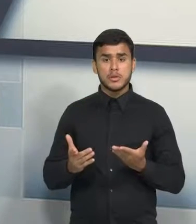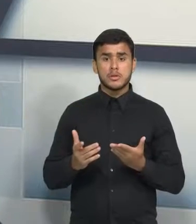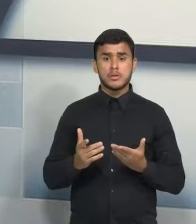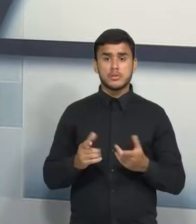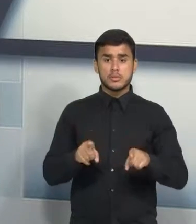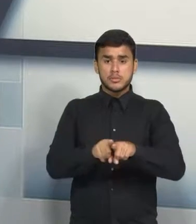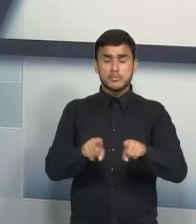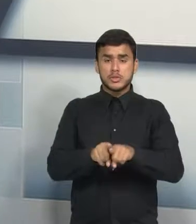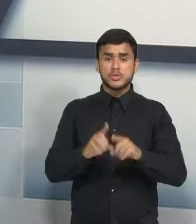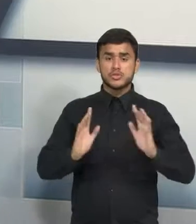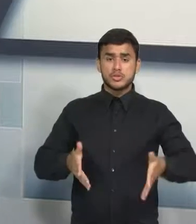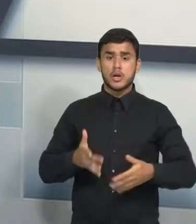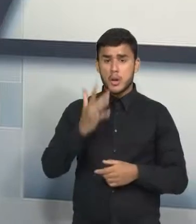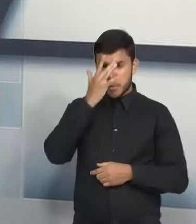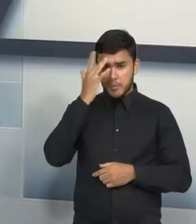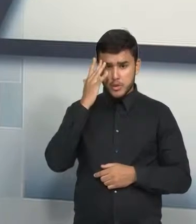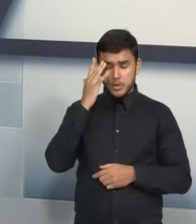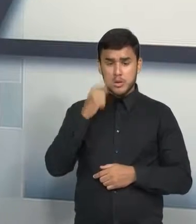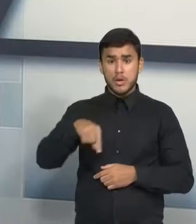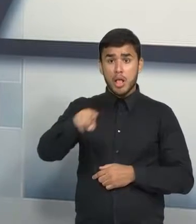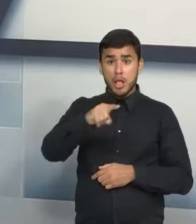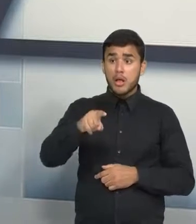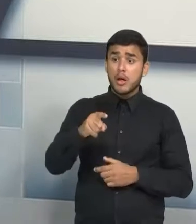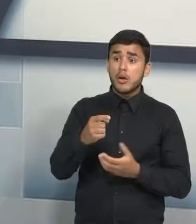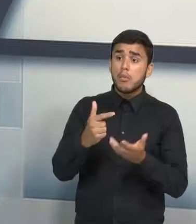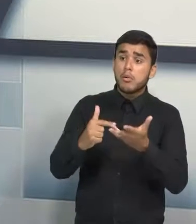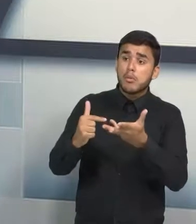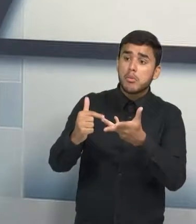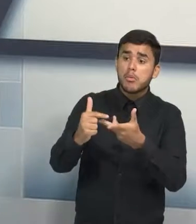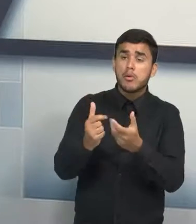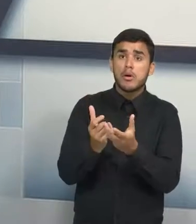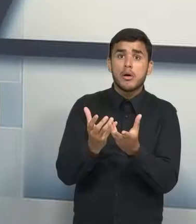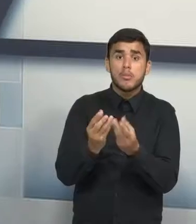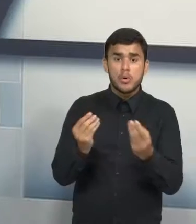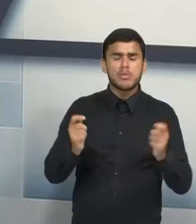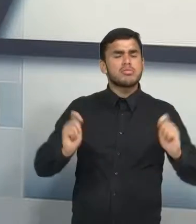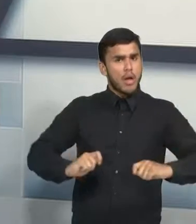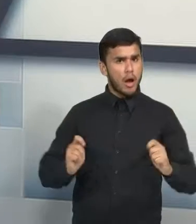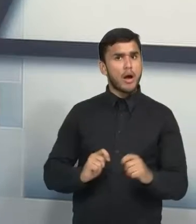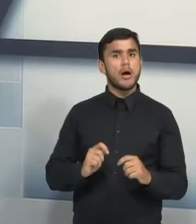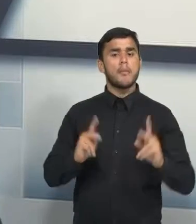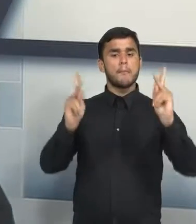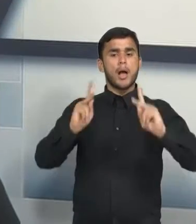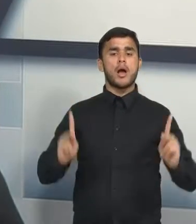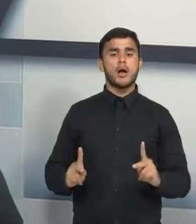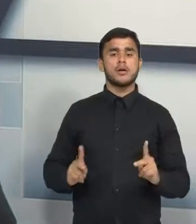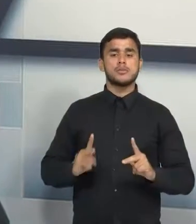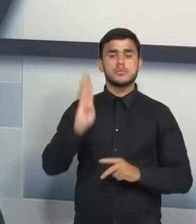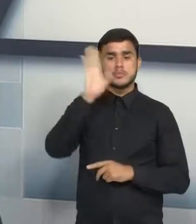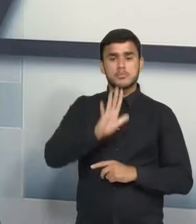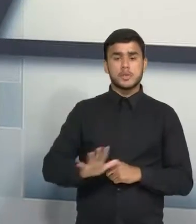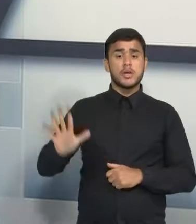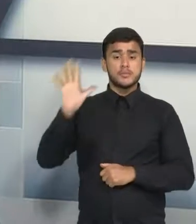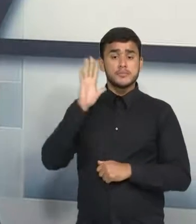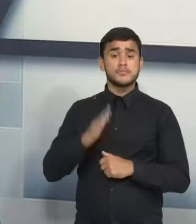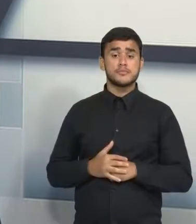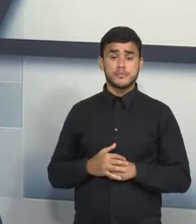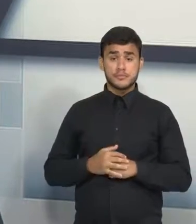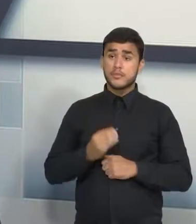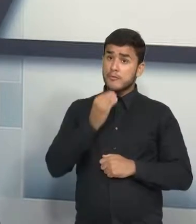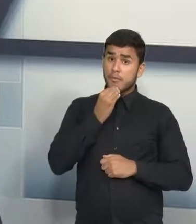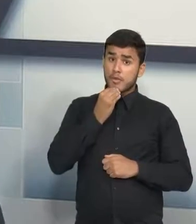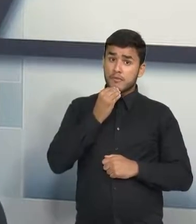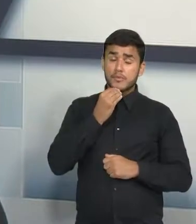garante a tranquilidade do povo brasileiro. Garante. O que não dá para aceitar é você